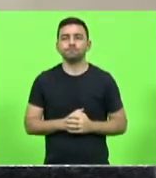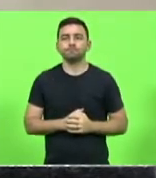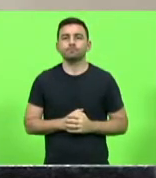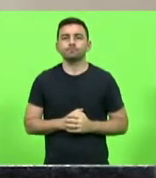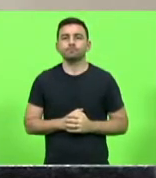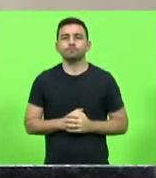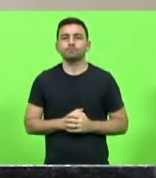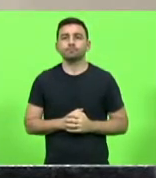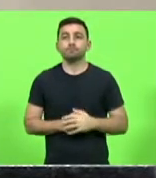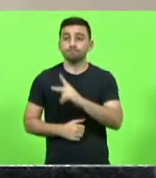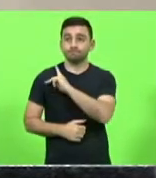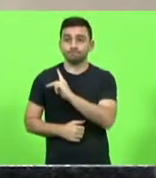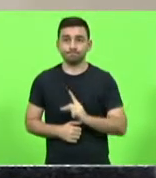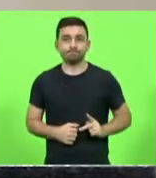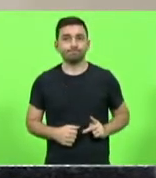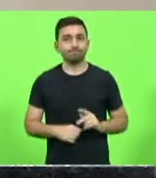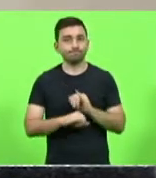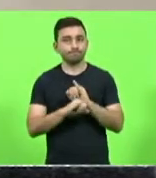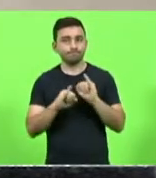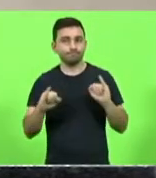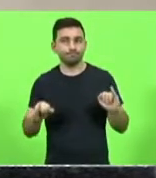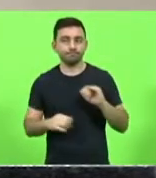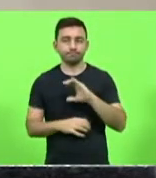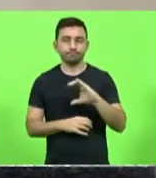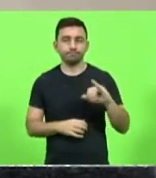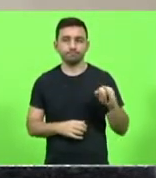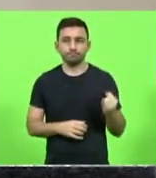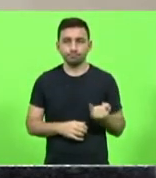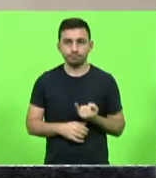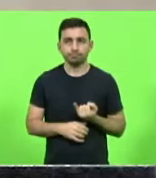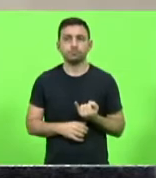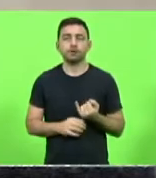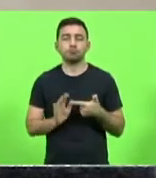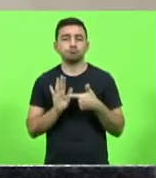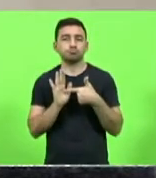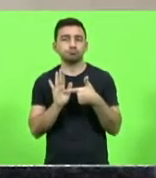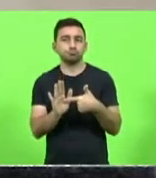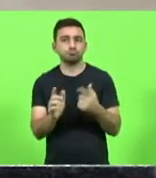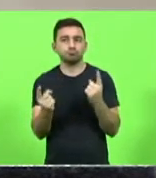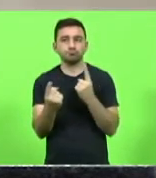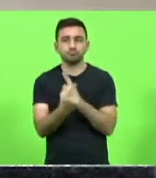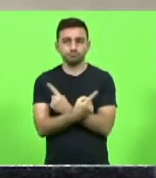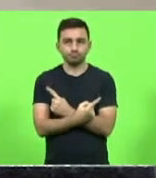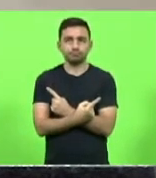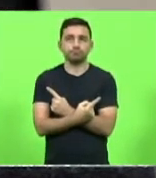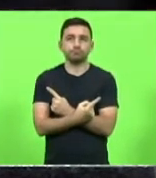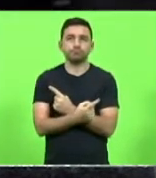A presidência comunica que a Comissão de Constituição e Justiça apresentou parecer contrário